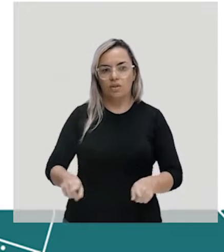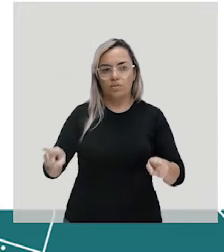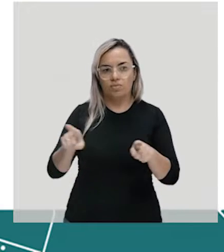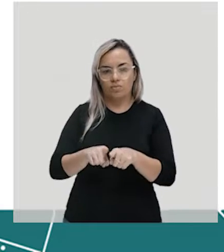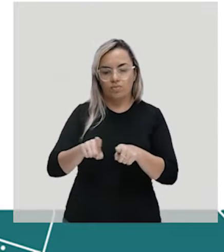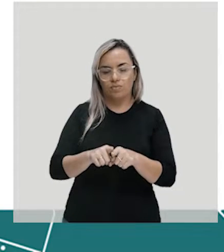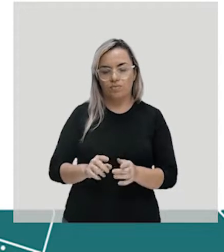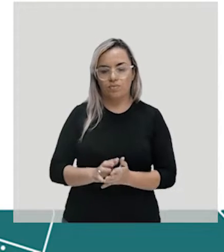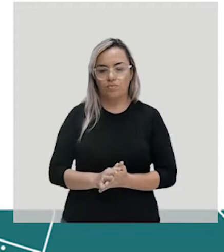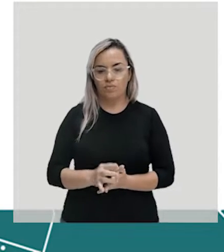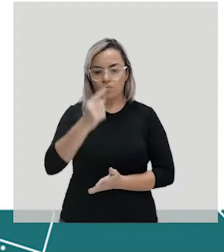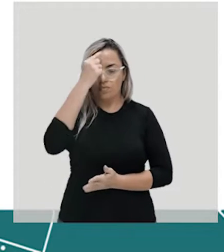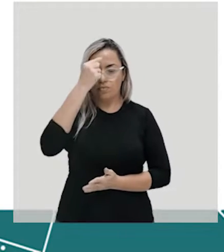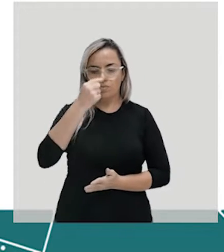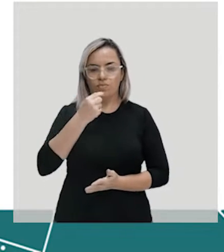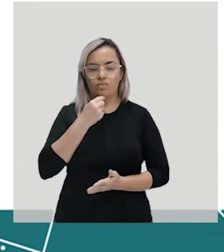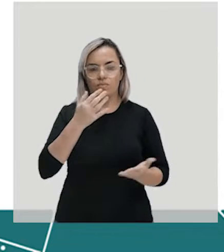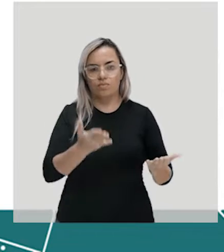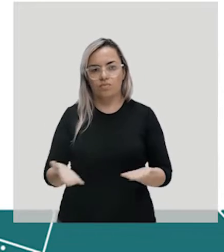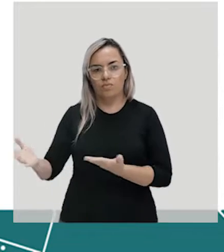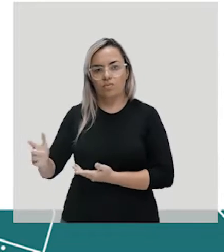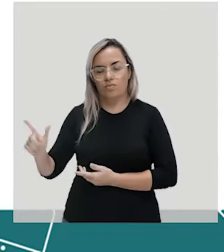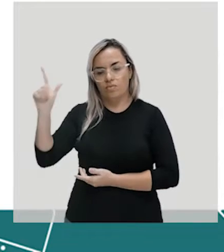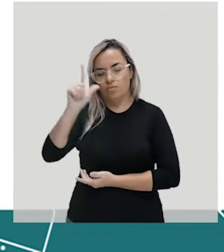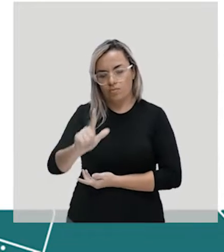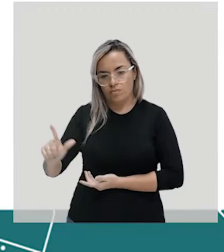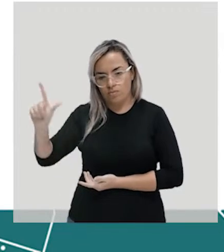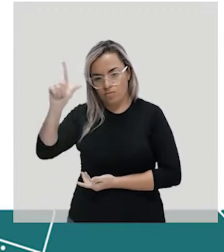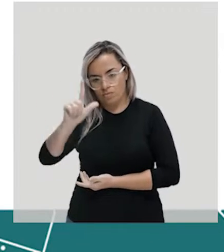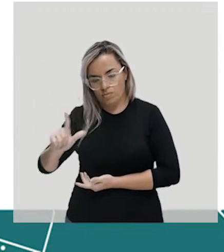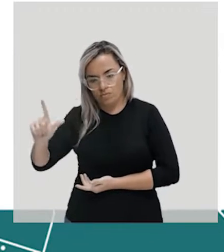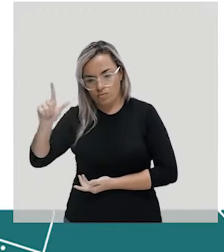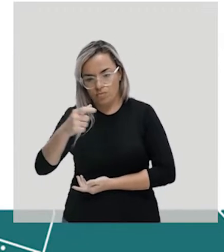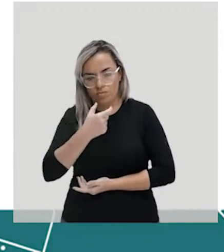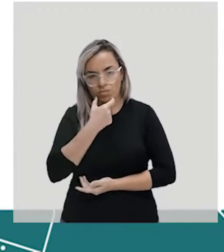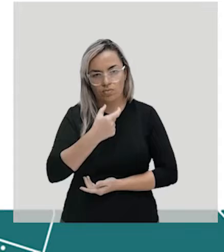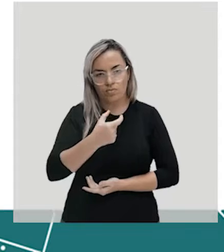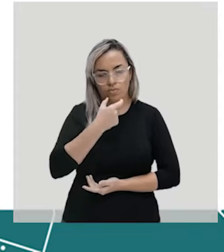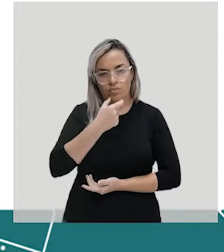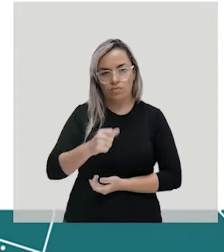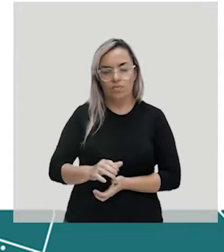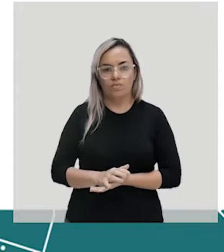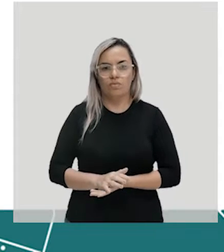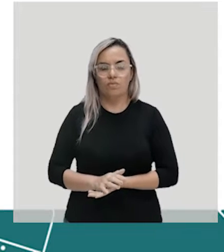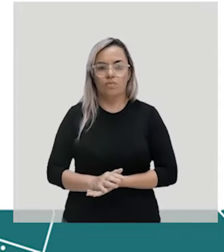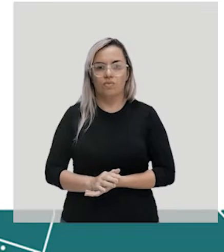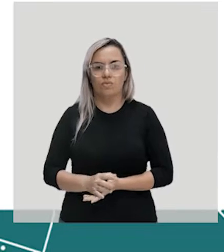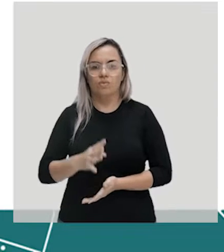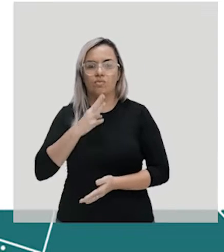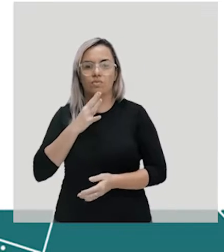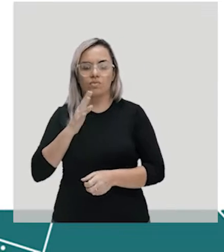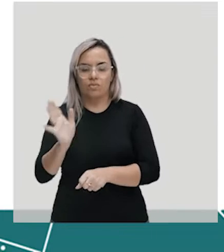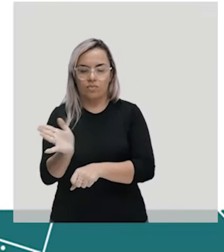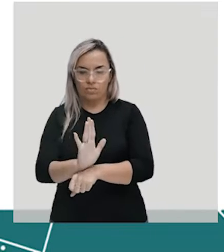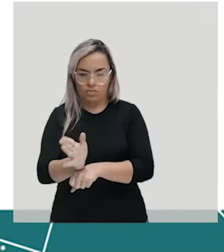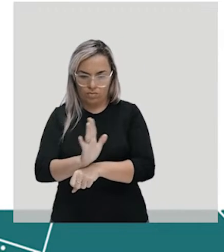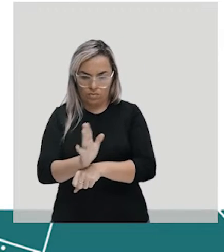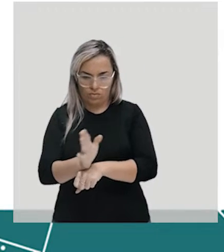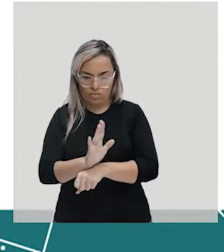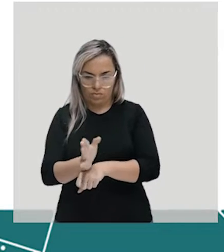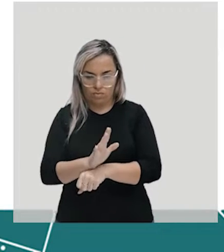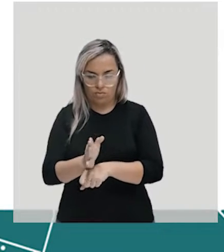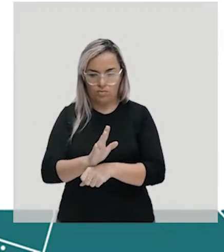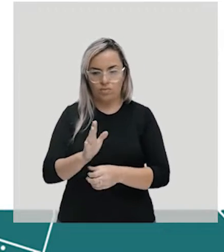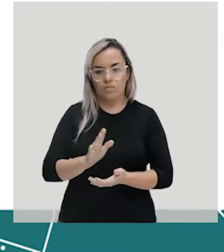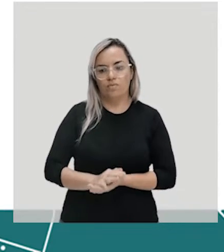figuras que fazem parte da literatura britânica e que foram migraram para o cinema e para a questão da séries